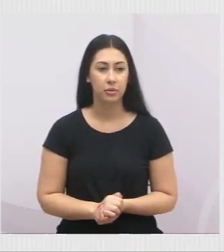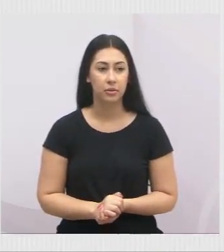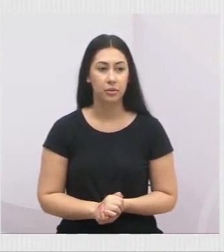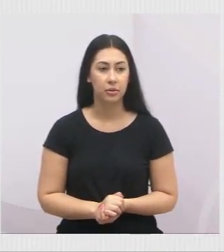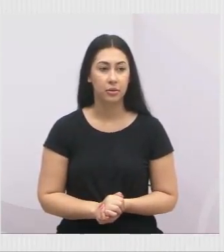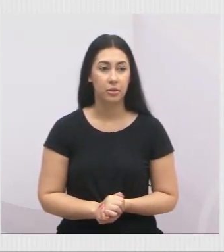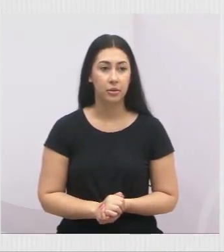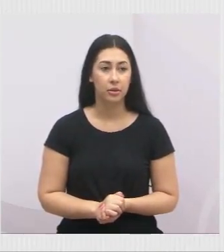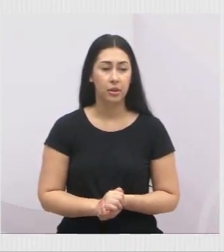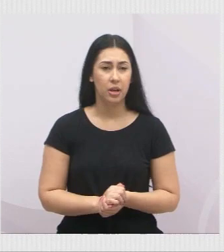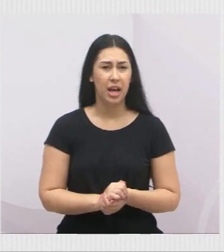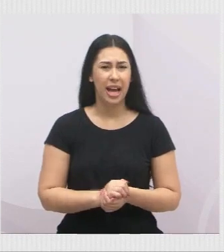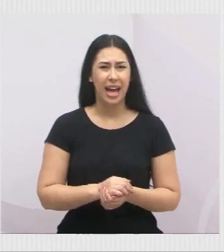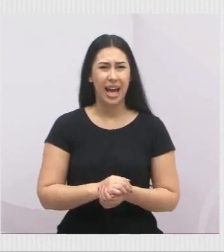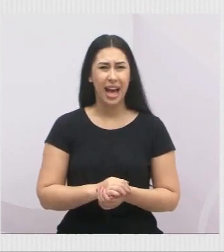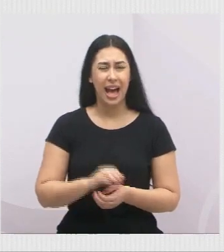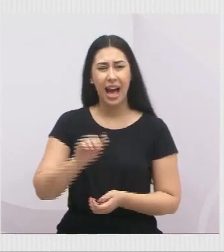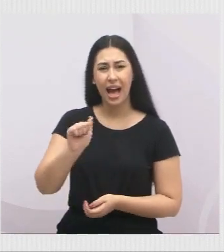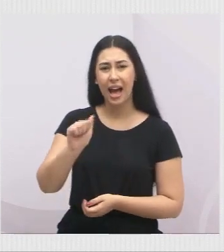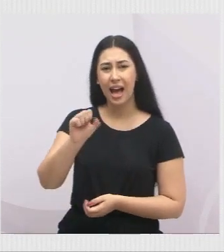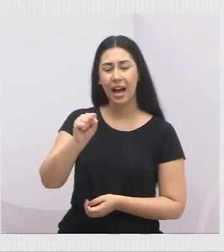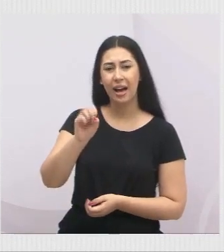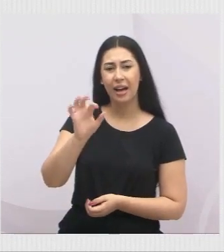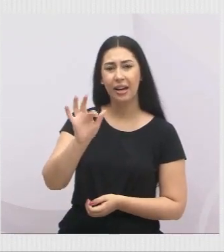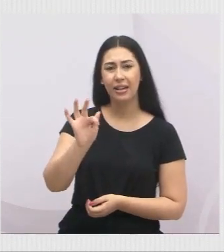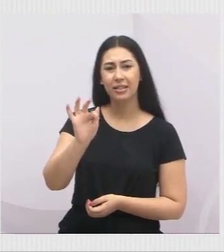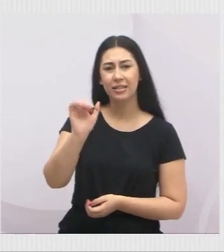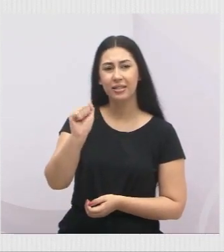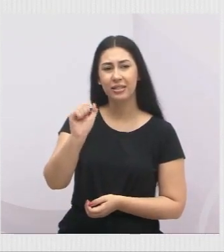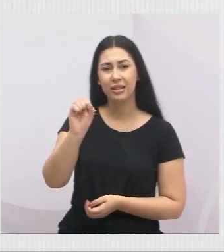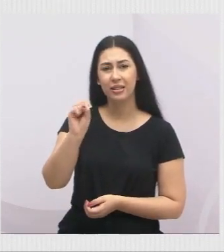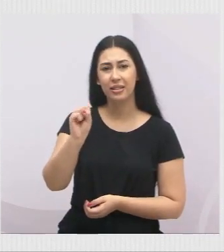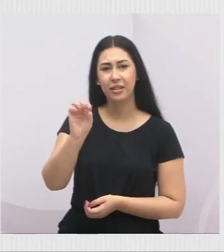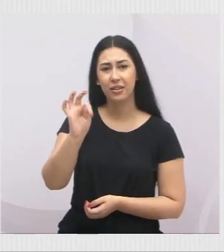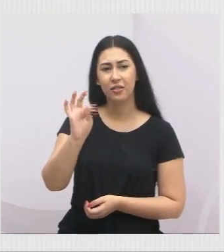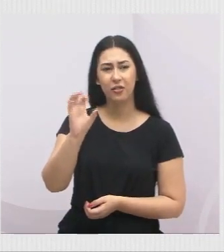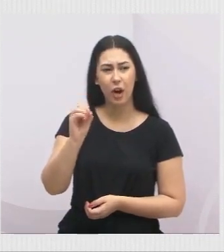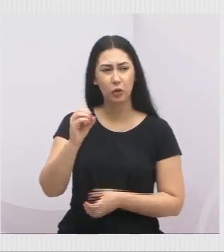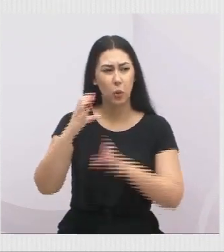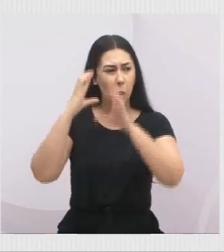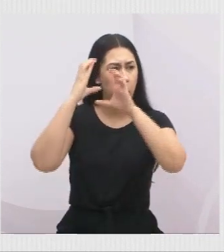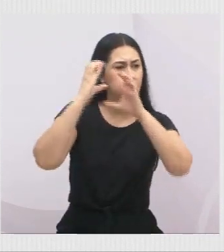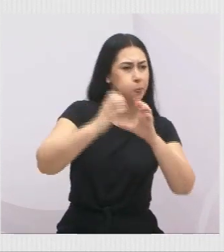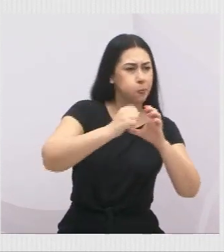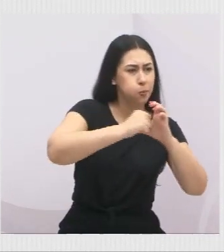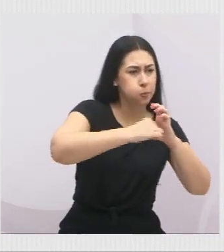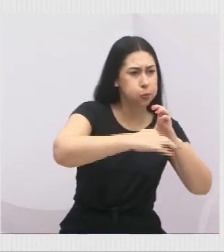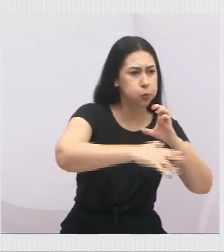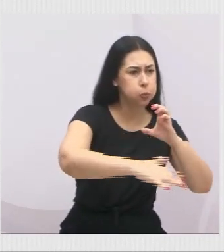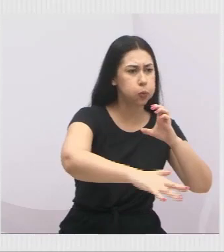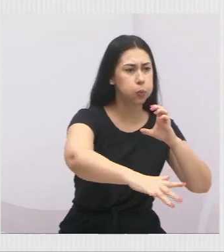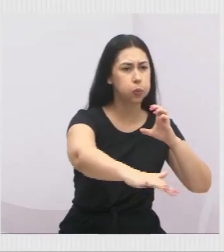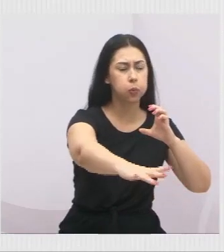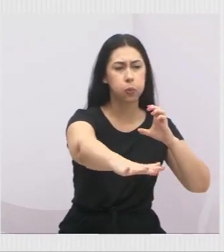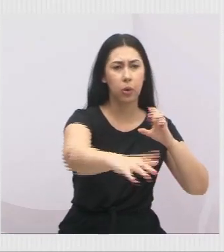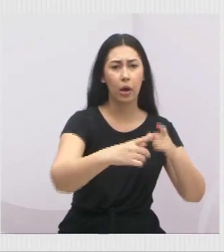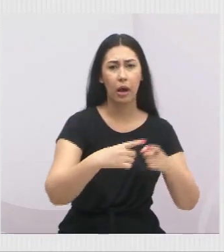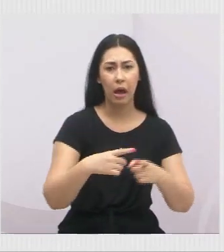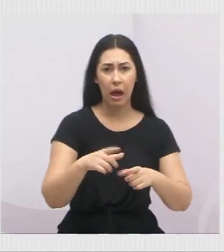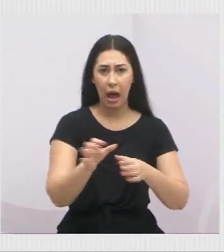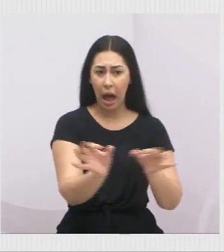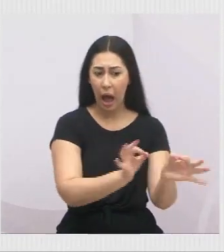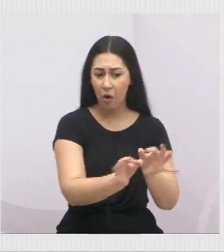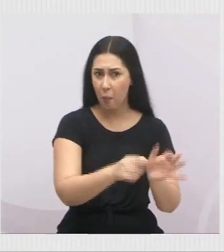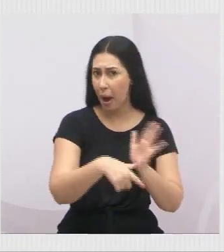está vindo. E eles vão jogar o asfalto por cima dos broquetes, do jeito que está aqui. Quem conhece a Vila Garcia, e o Pedroca